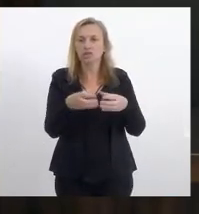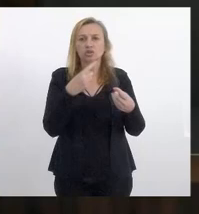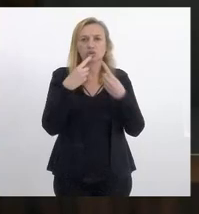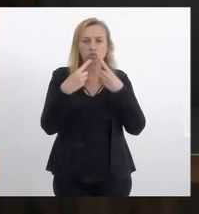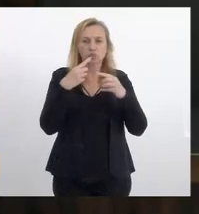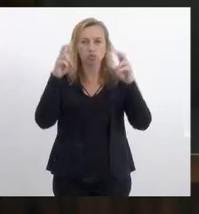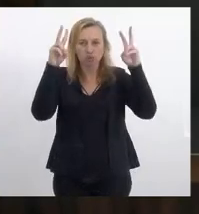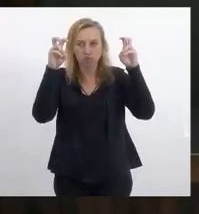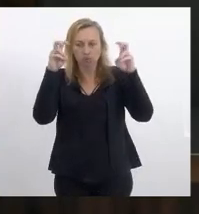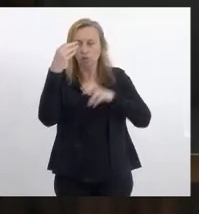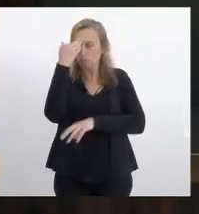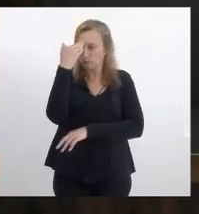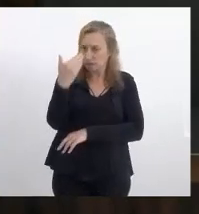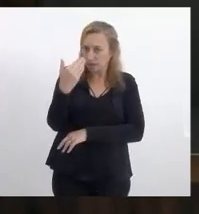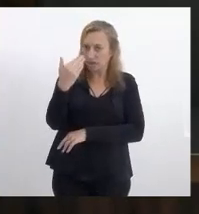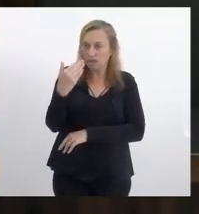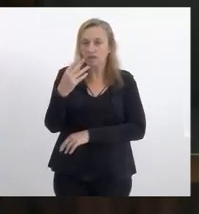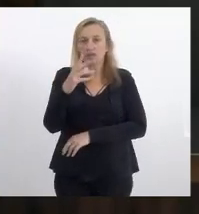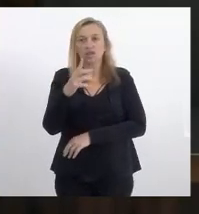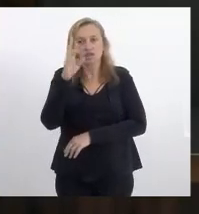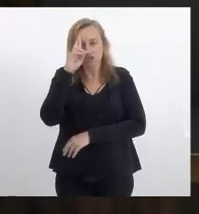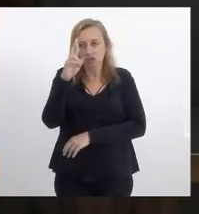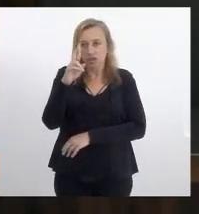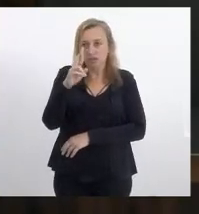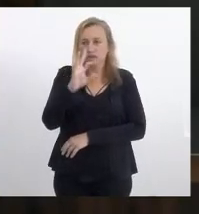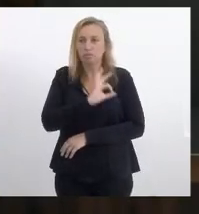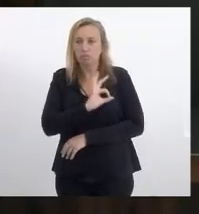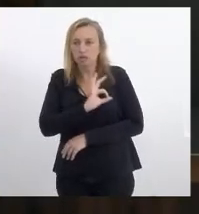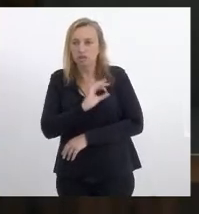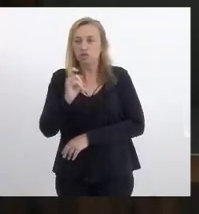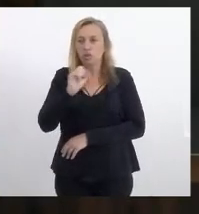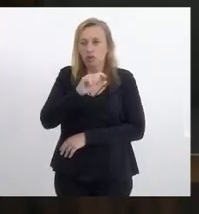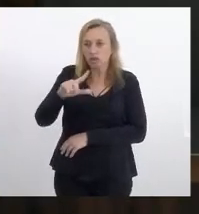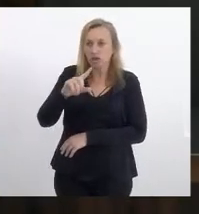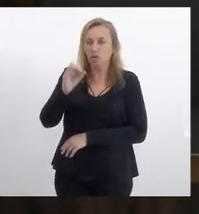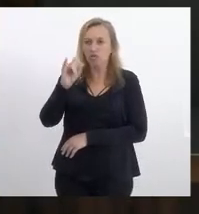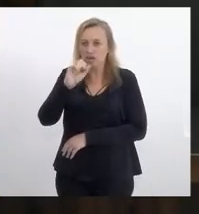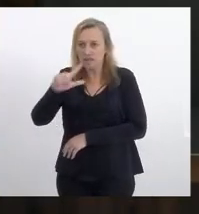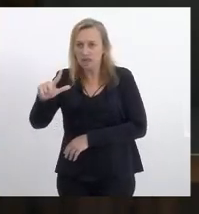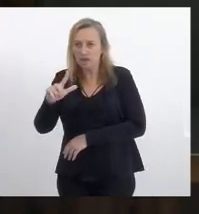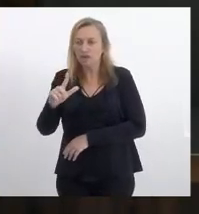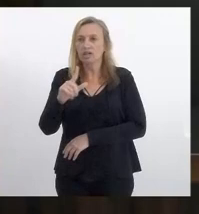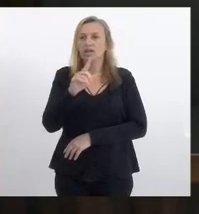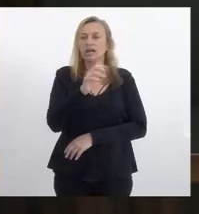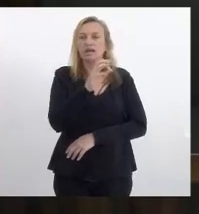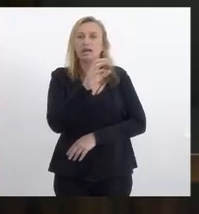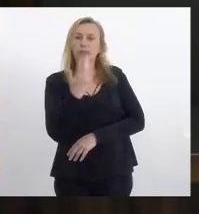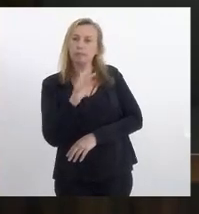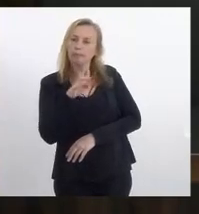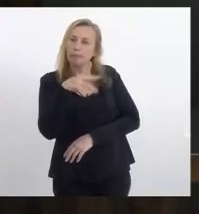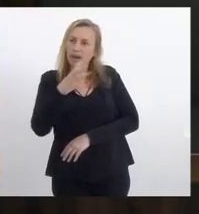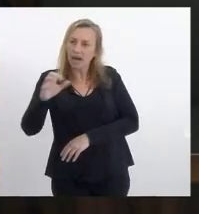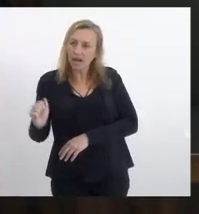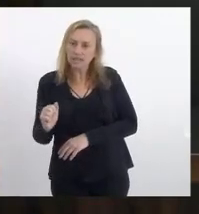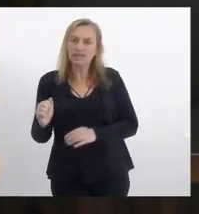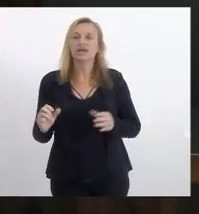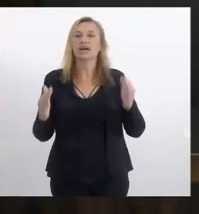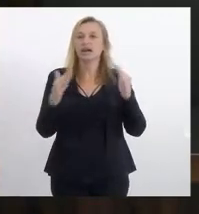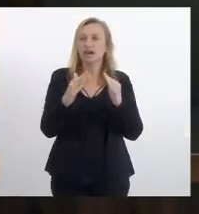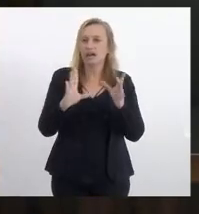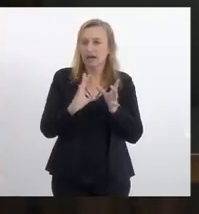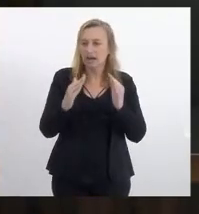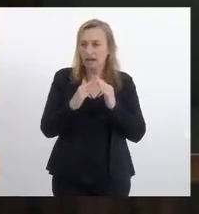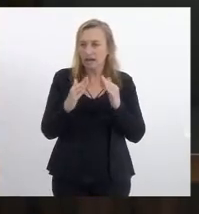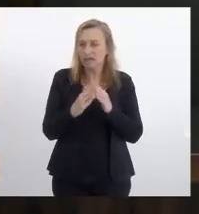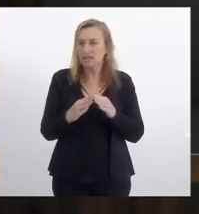debateu o tema Obrigado os tenentes-coronéis coronéis e Jesus Os oficiais a nata das praças a causa da Democracia